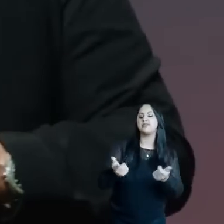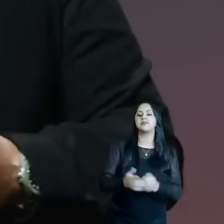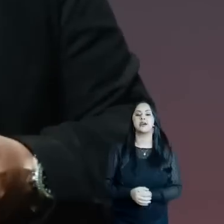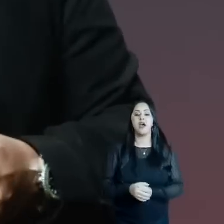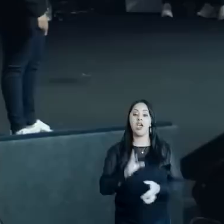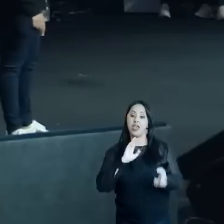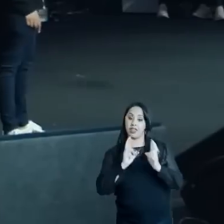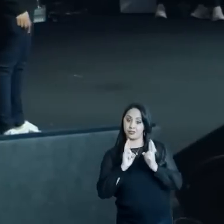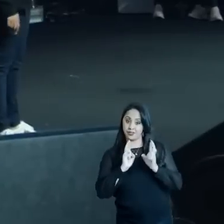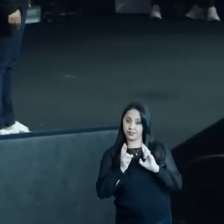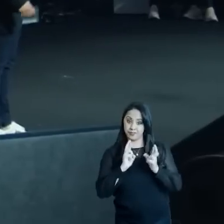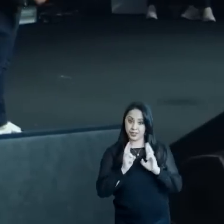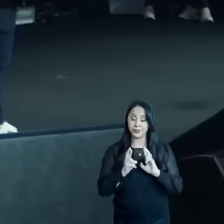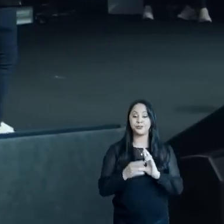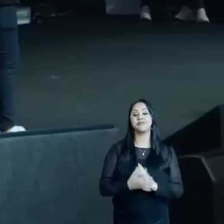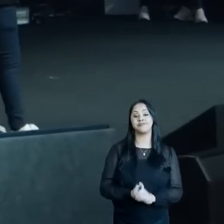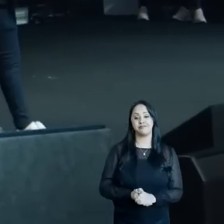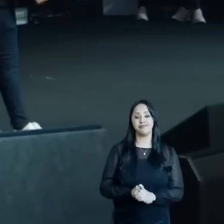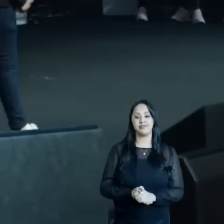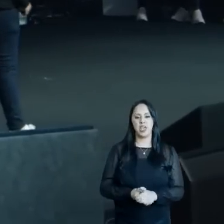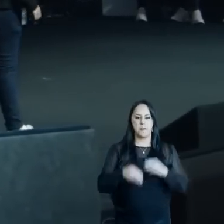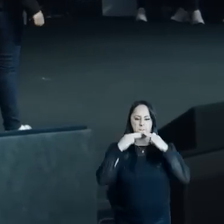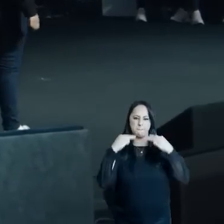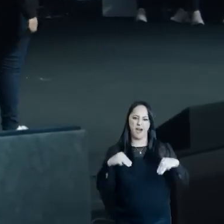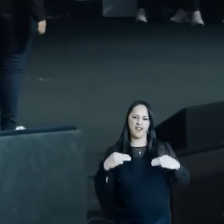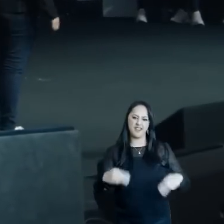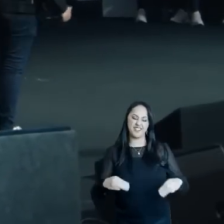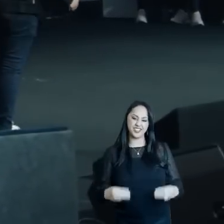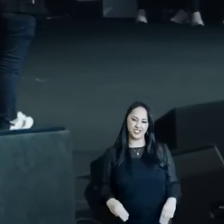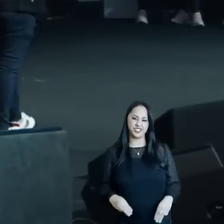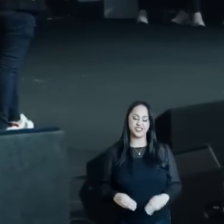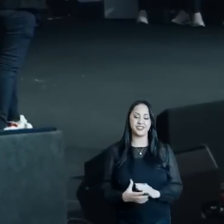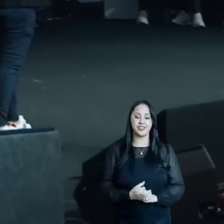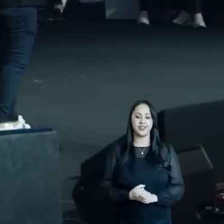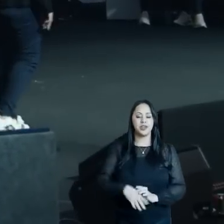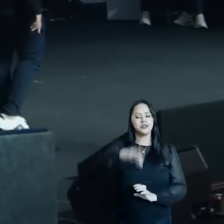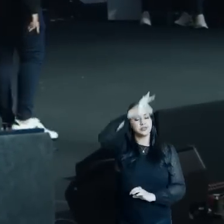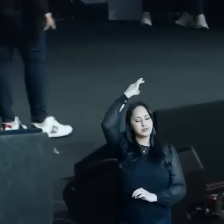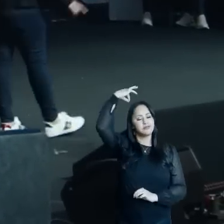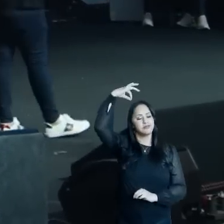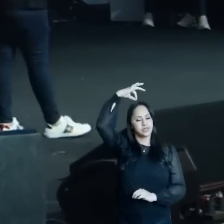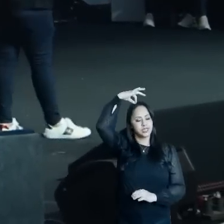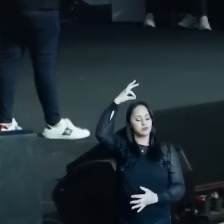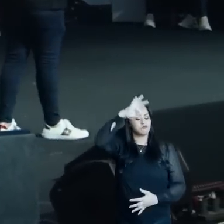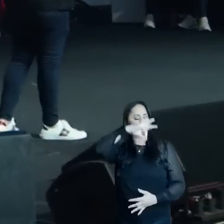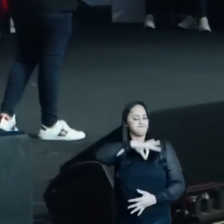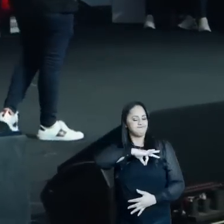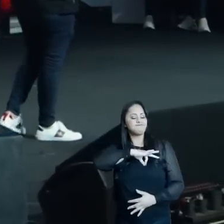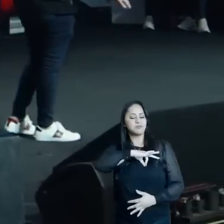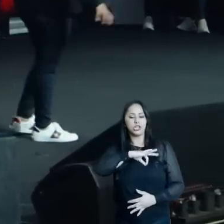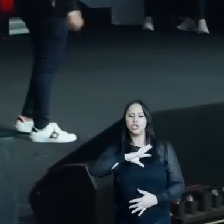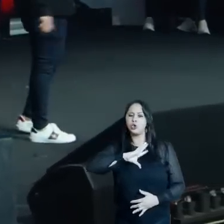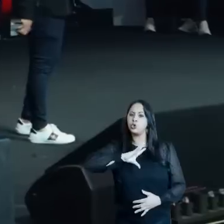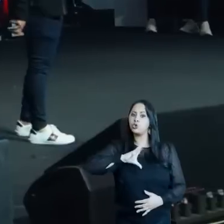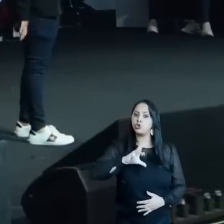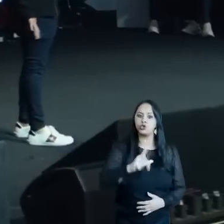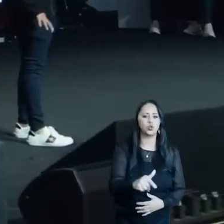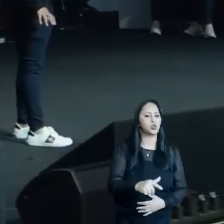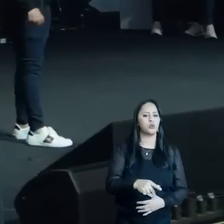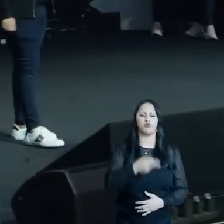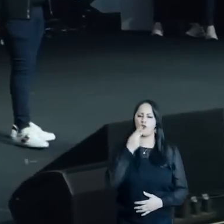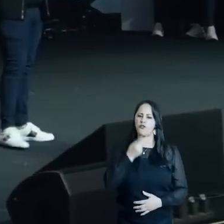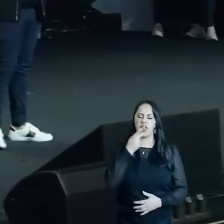sobre relacionamento, nós vamos falar sobre marketing, nós vamos falar sobre espiritualidade. Espiritualidade vai estar em todas as